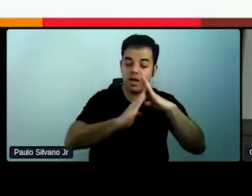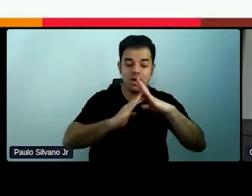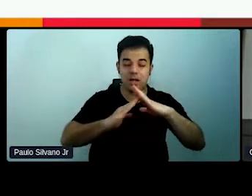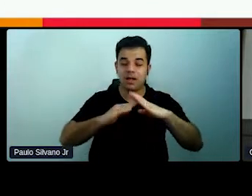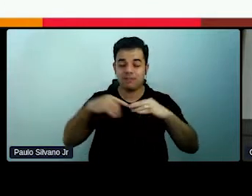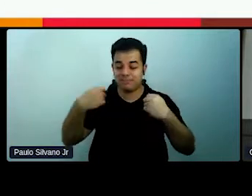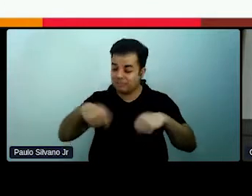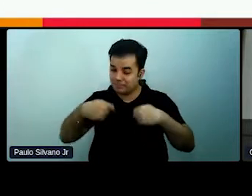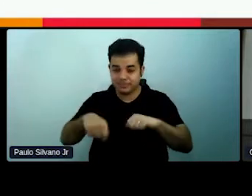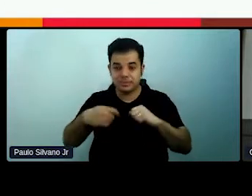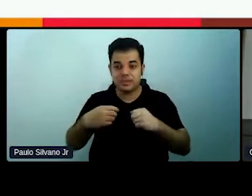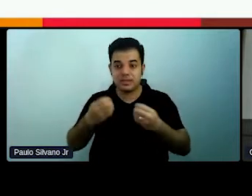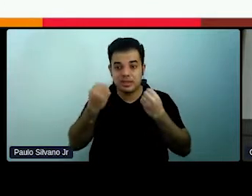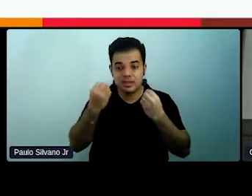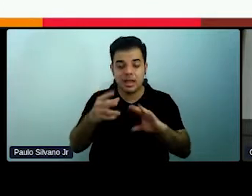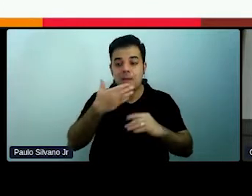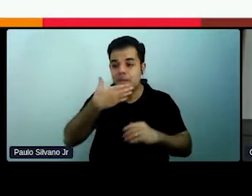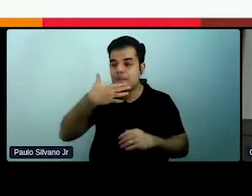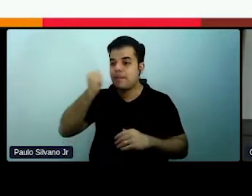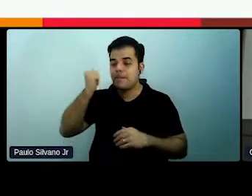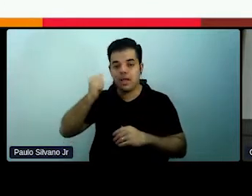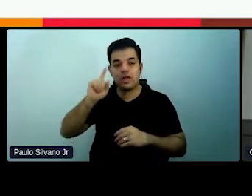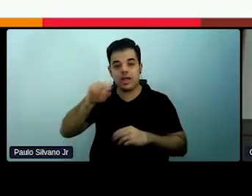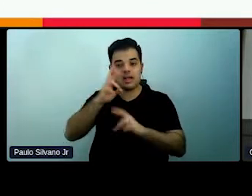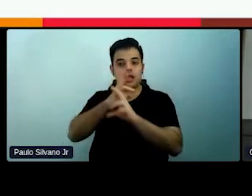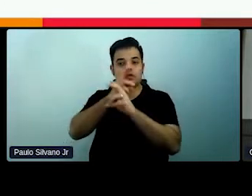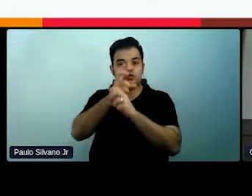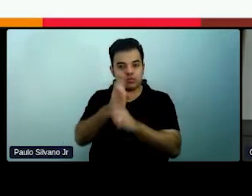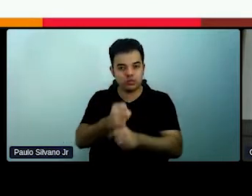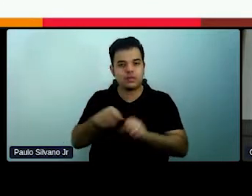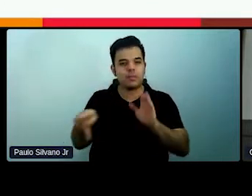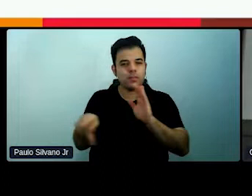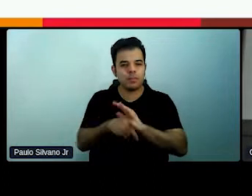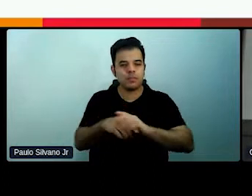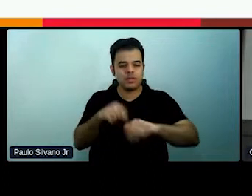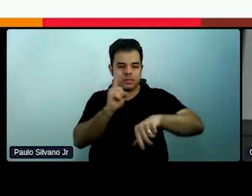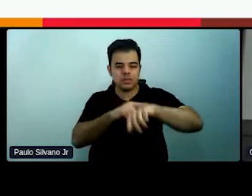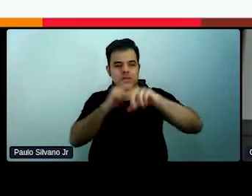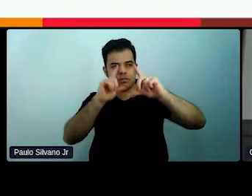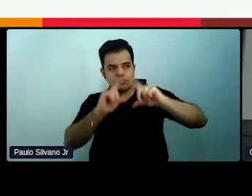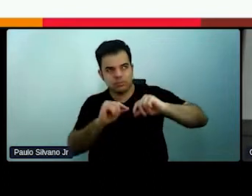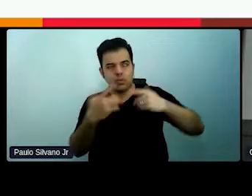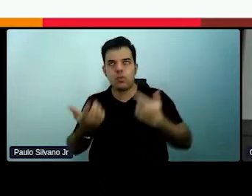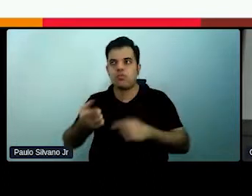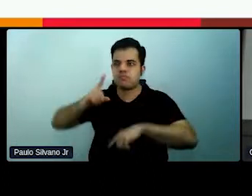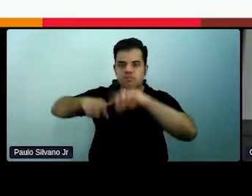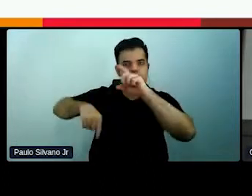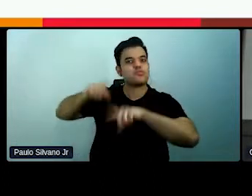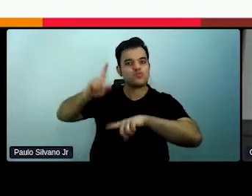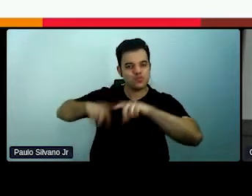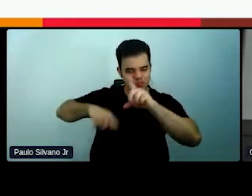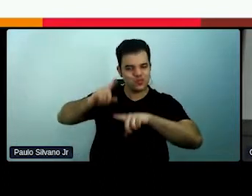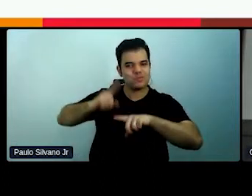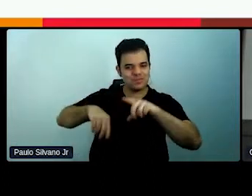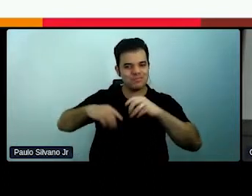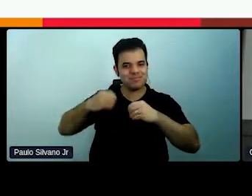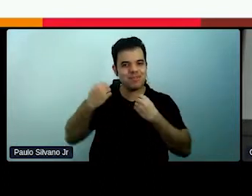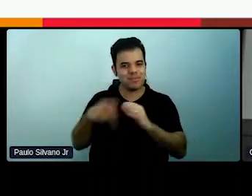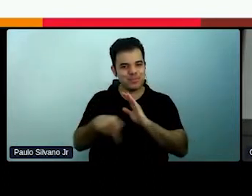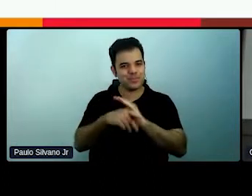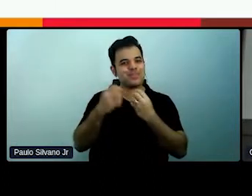o melhor resultado de insumos para poder otimizar esse serviço, esse produto, essa entrega, né?